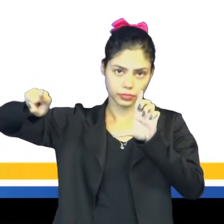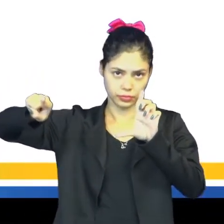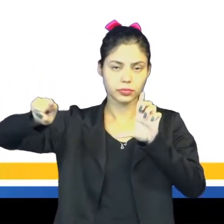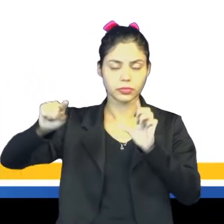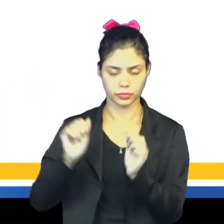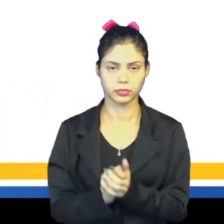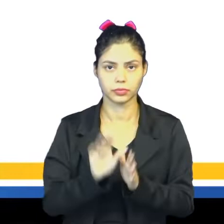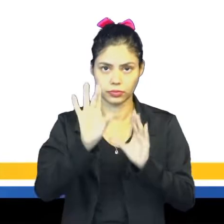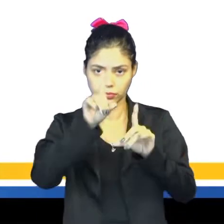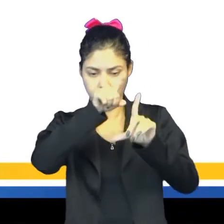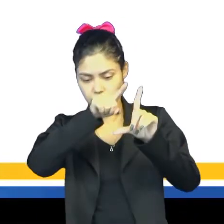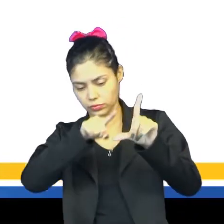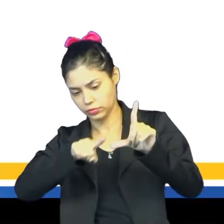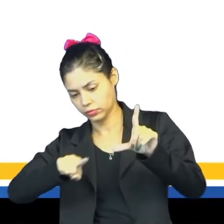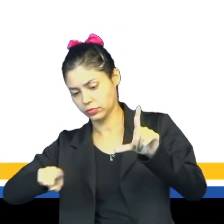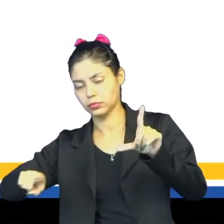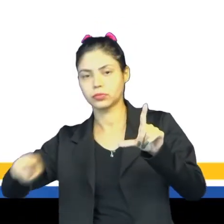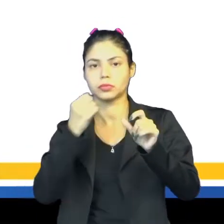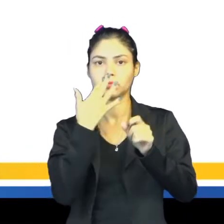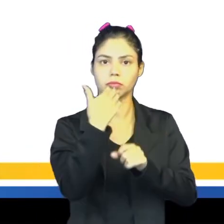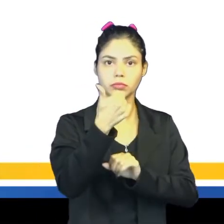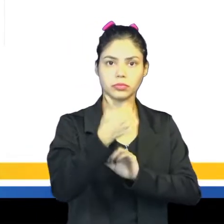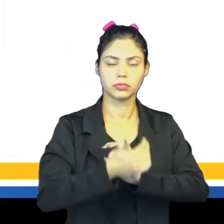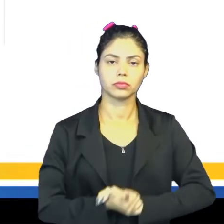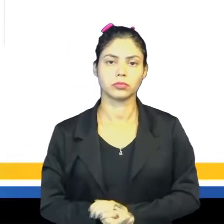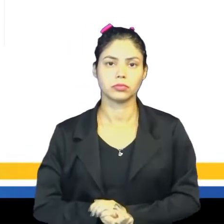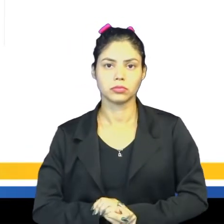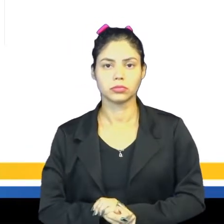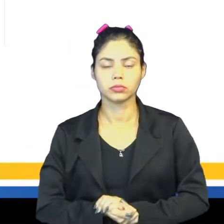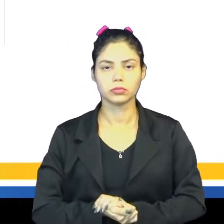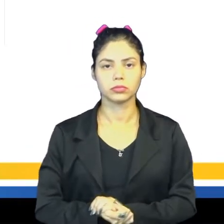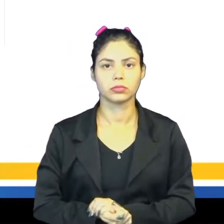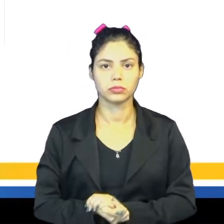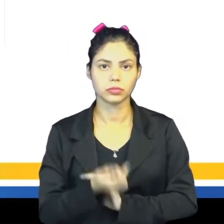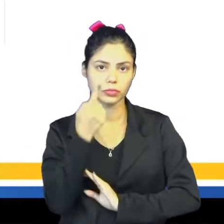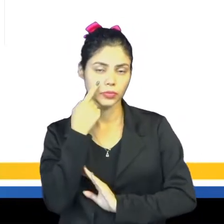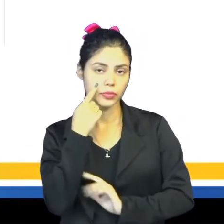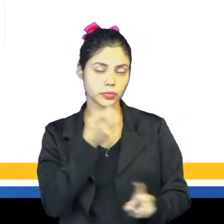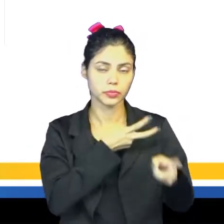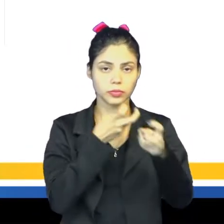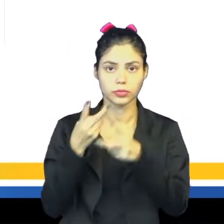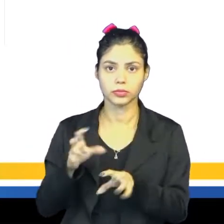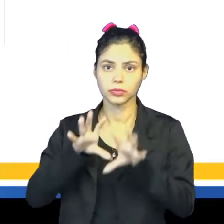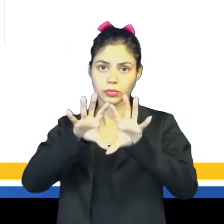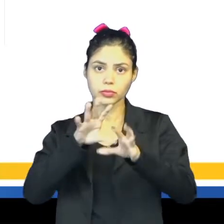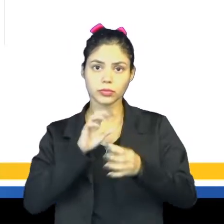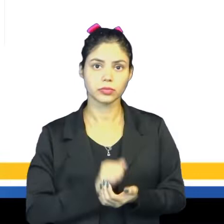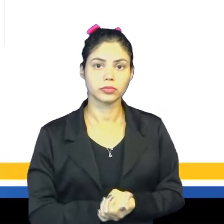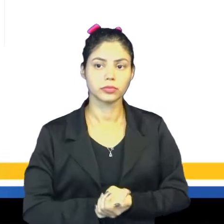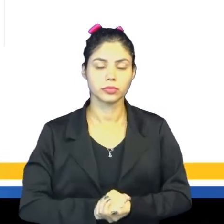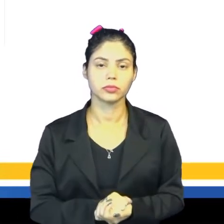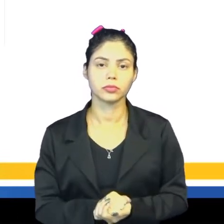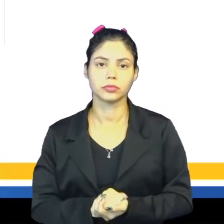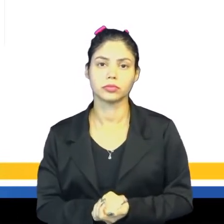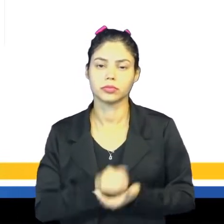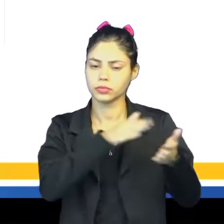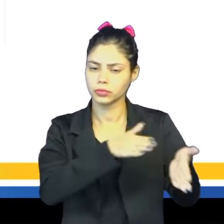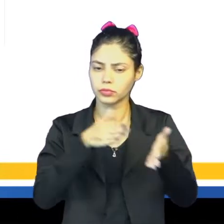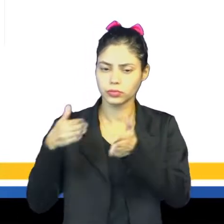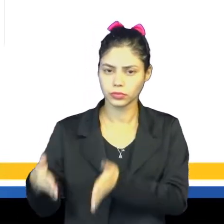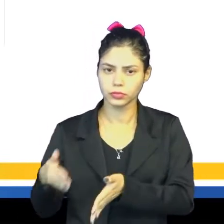descendo, cada vez mais. Tudo bem? Então, vamos observar aí uma